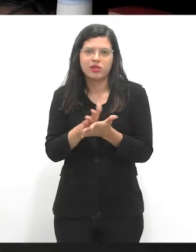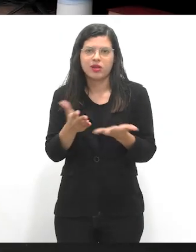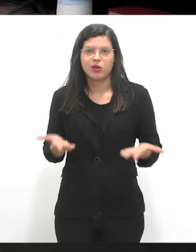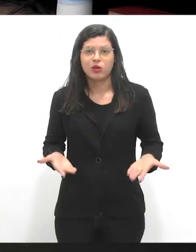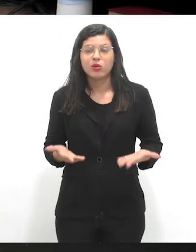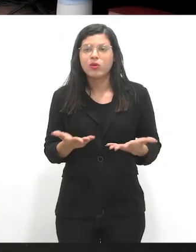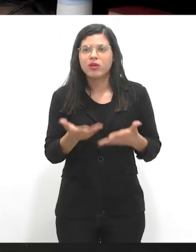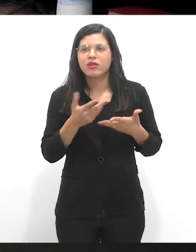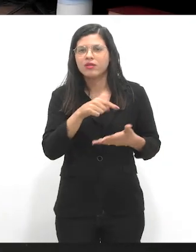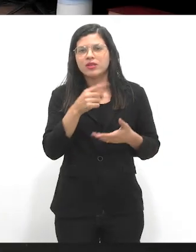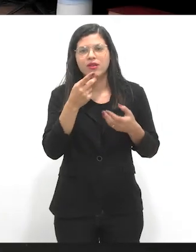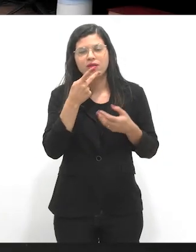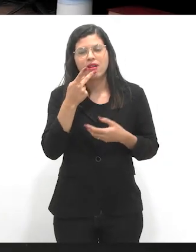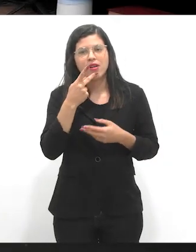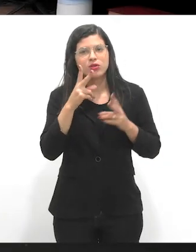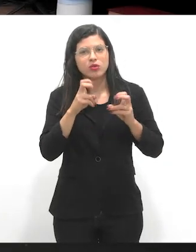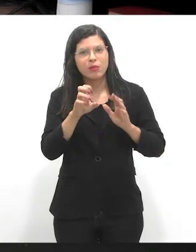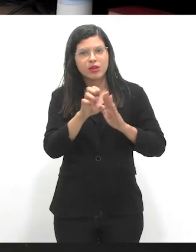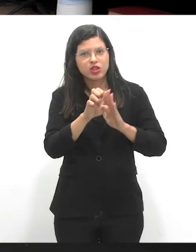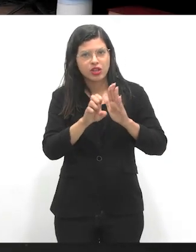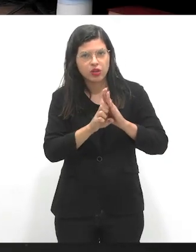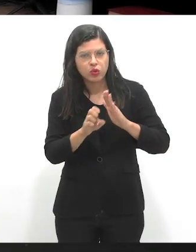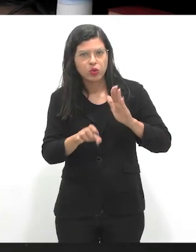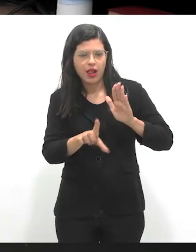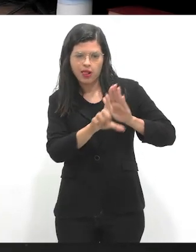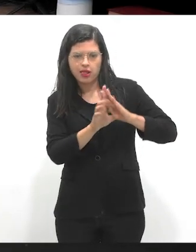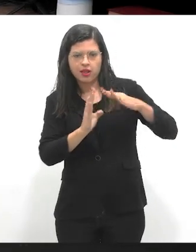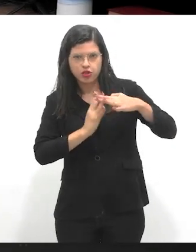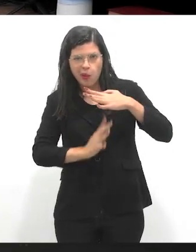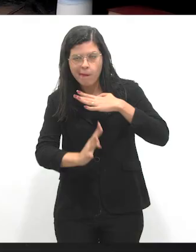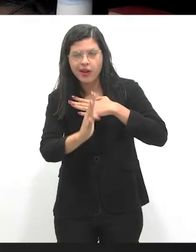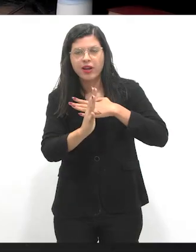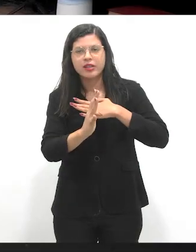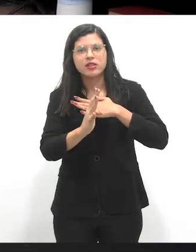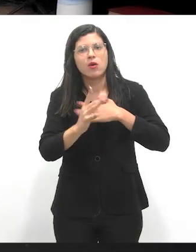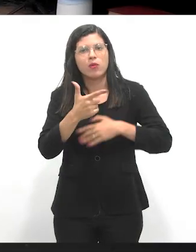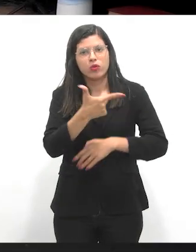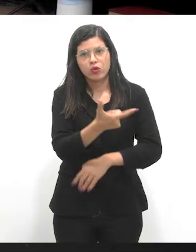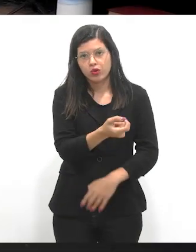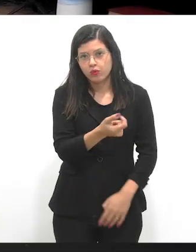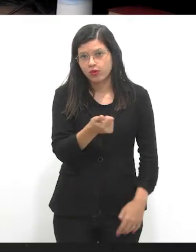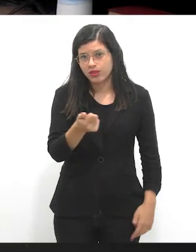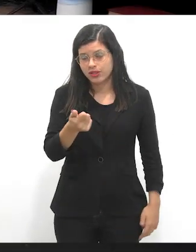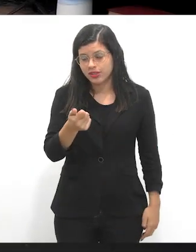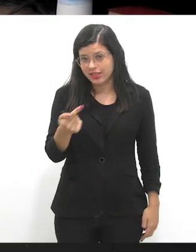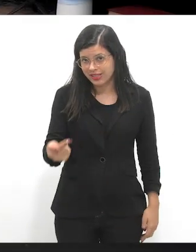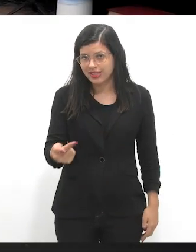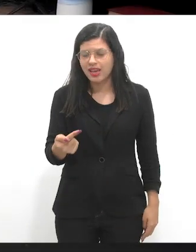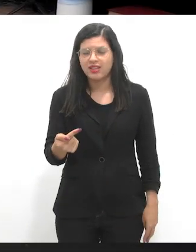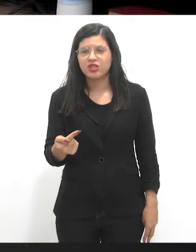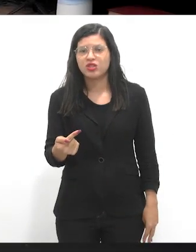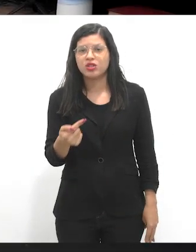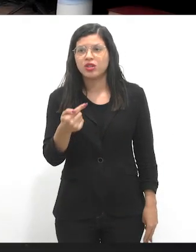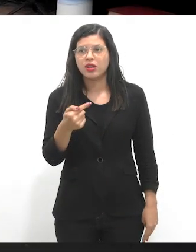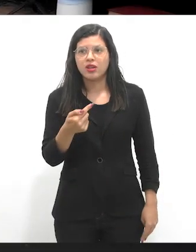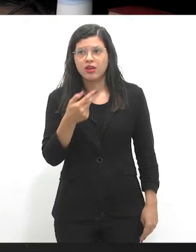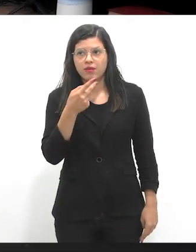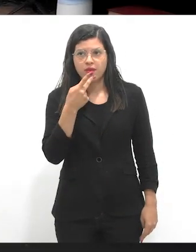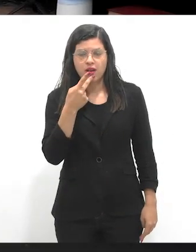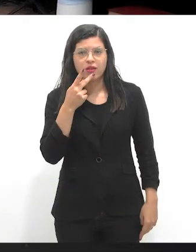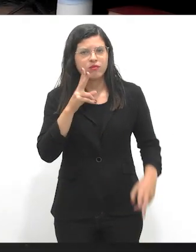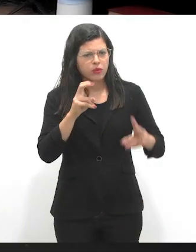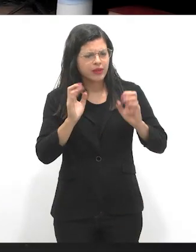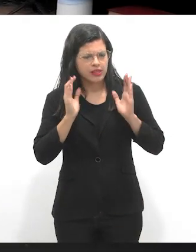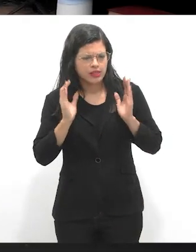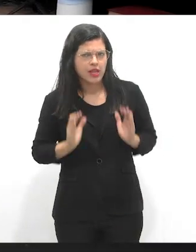que você falasse, especialmente olhando para o Estatuto da Migração, a Lei de Migração, que é um avanço de 2017, e aí ela aponta